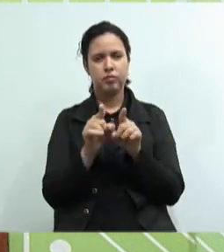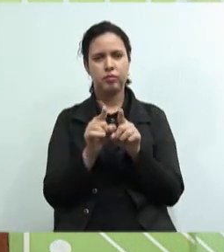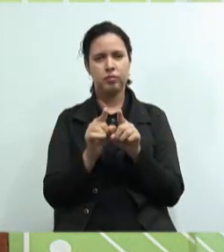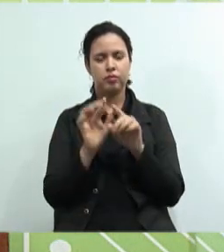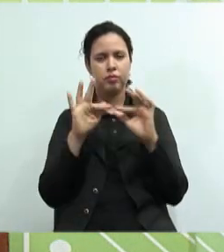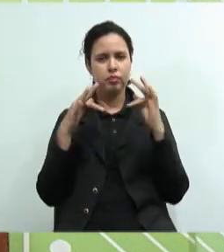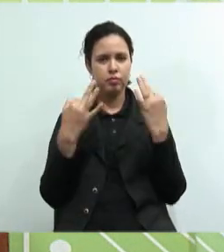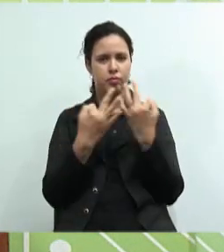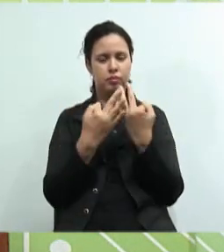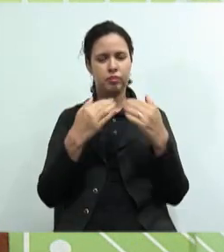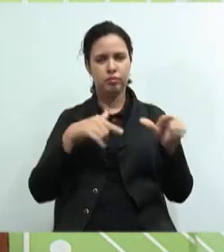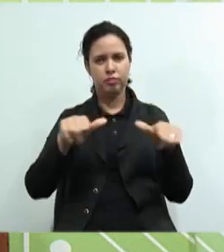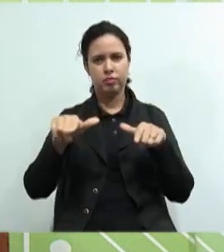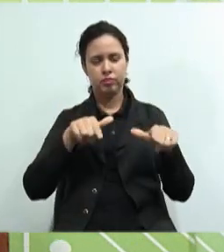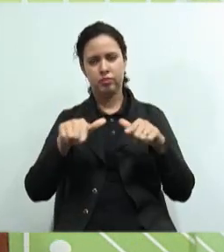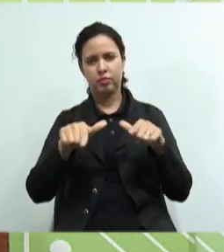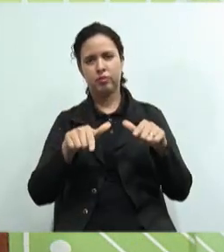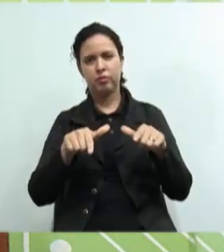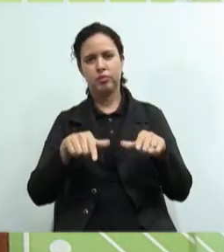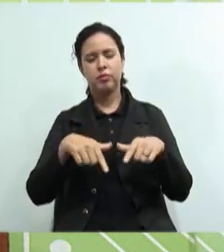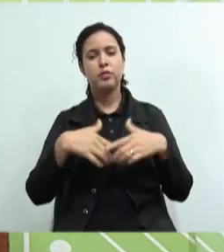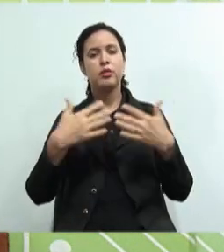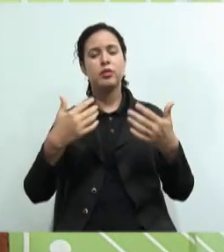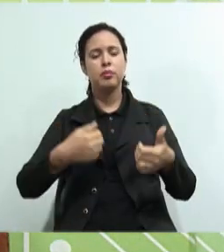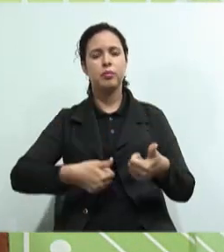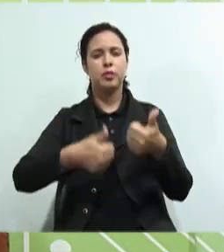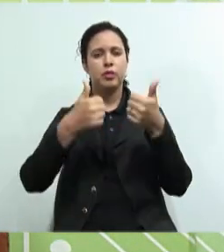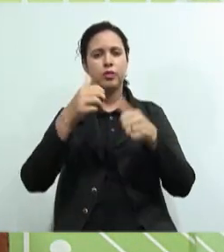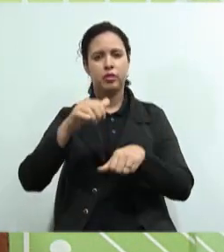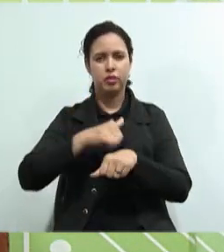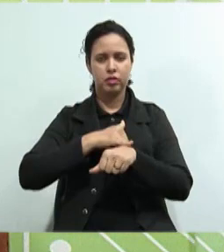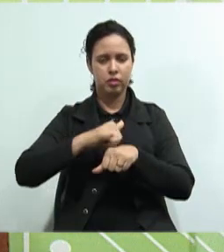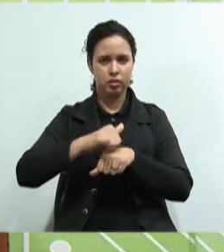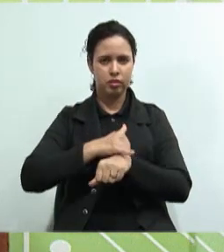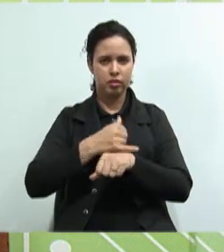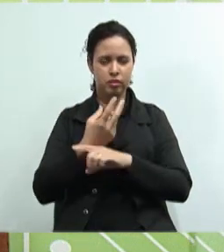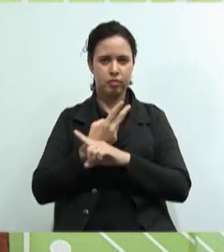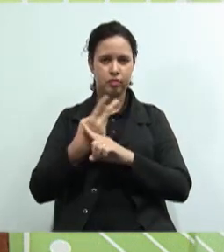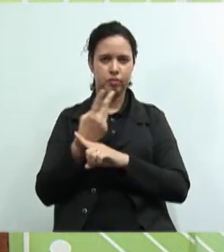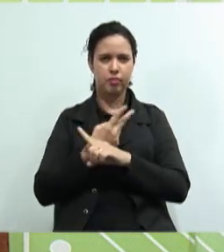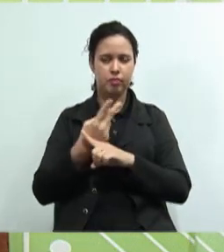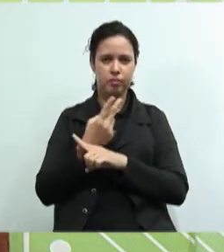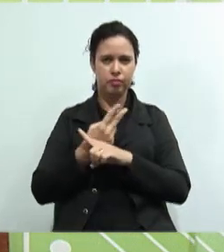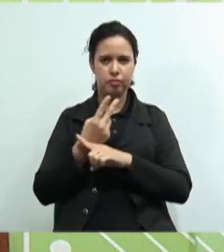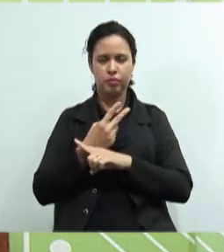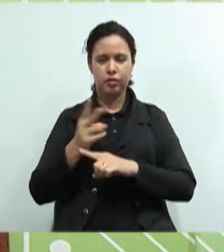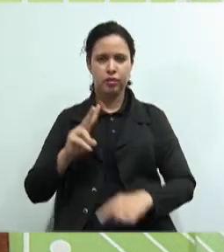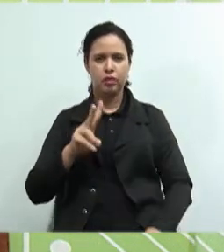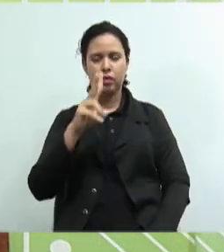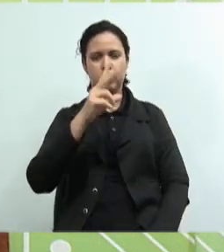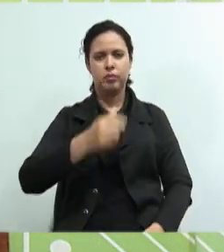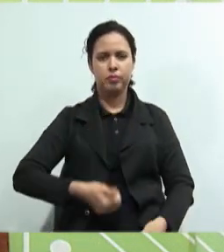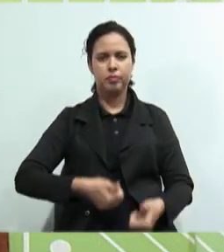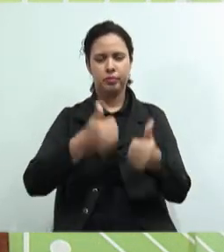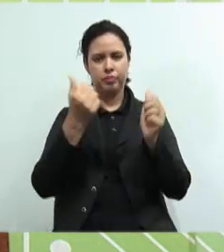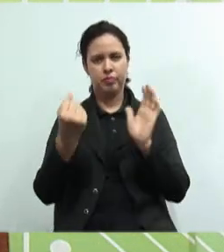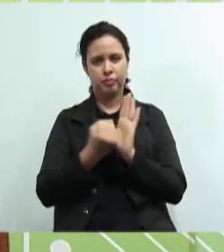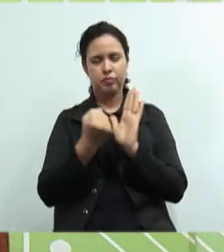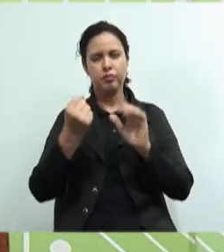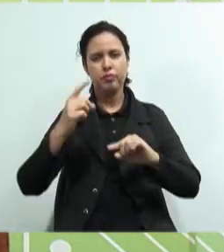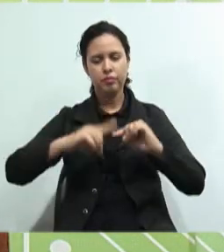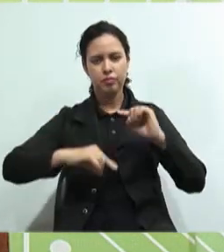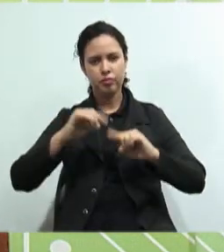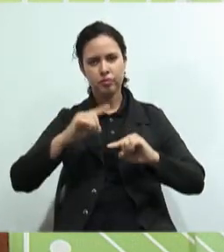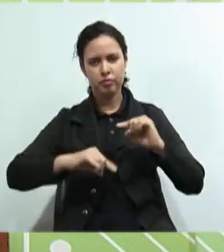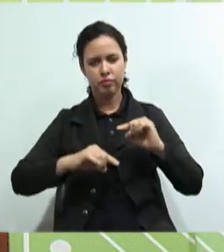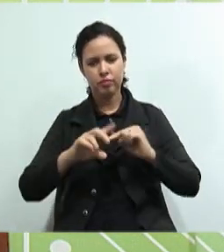está trabalhando ali, então talvez a melhor estratégia seja buscar um preço melhor para esse produto. E aí a